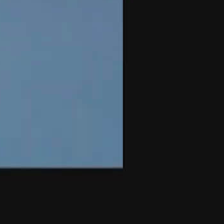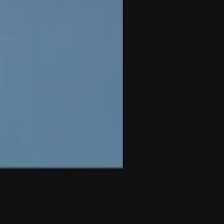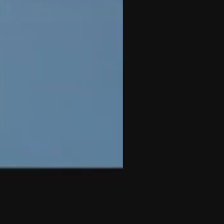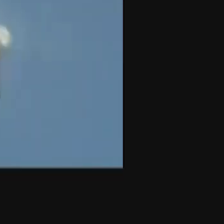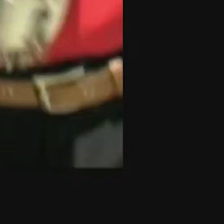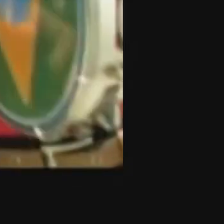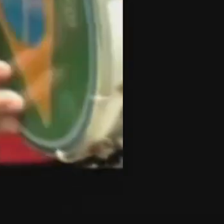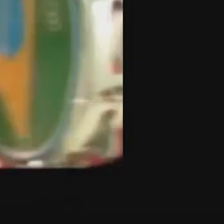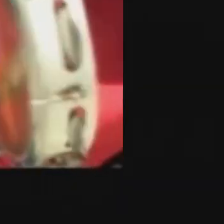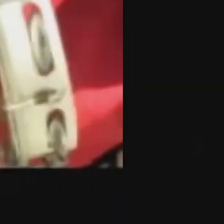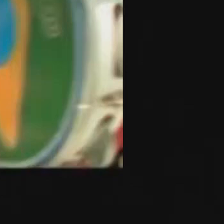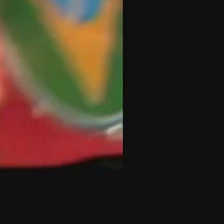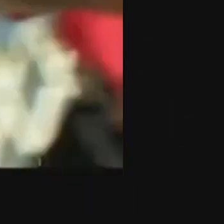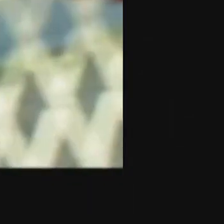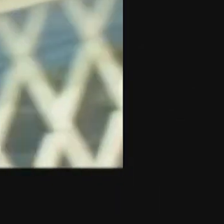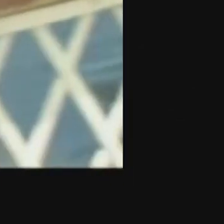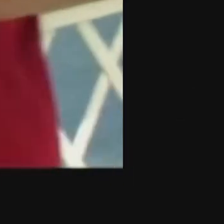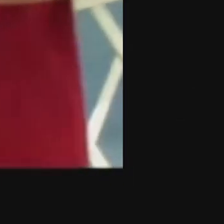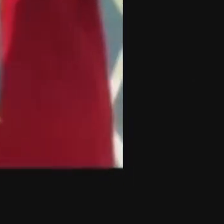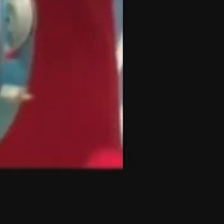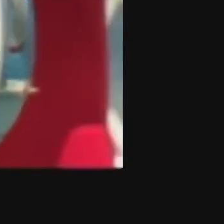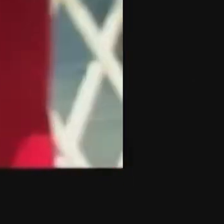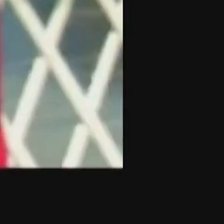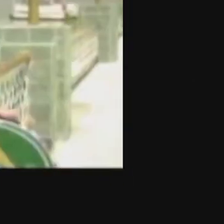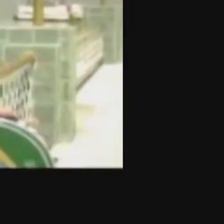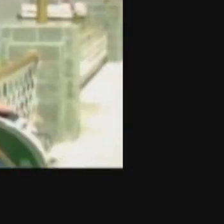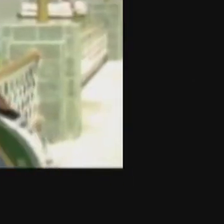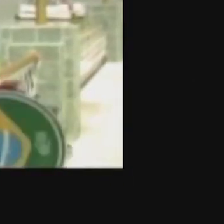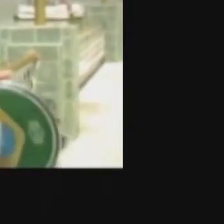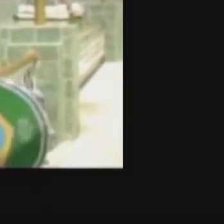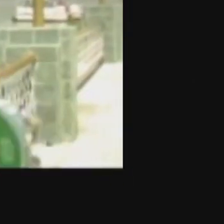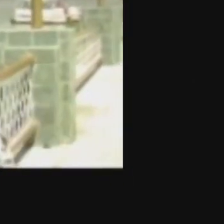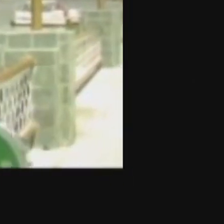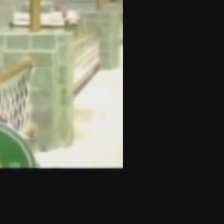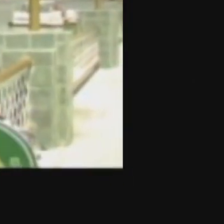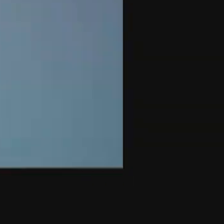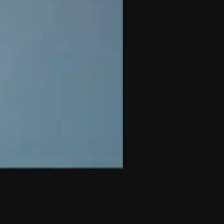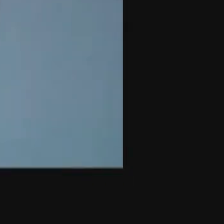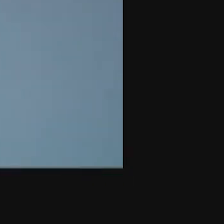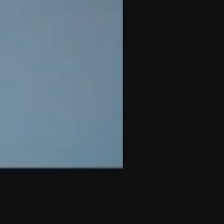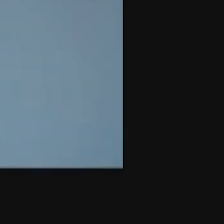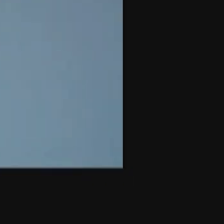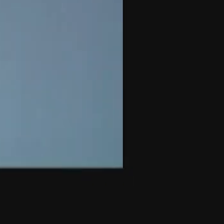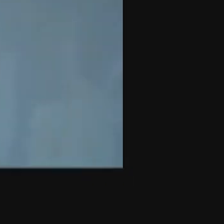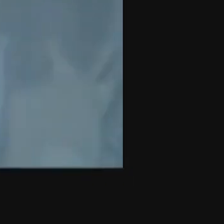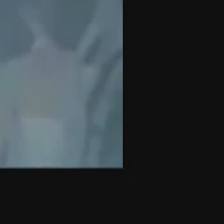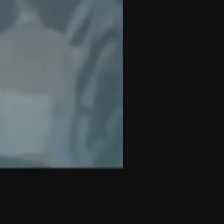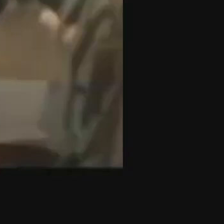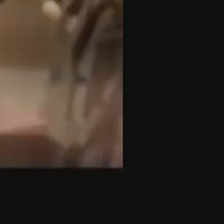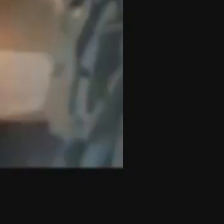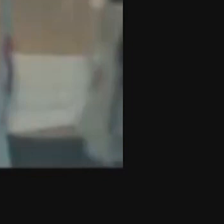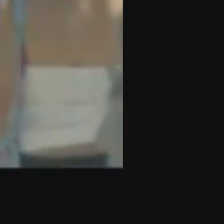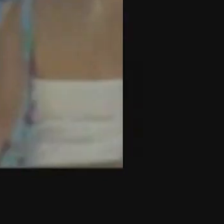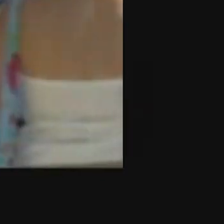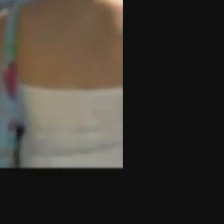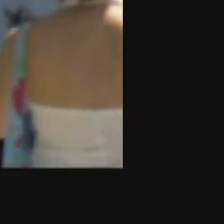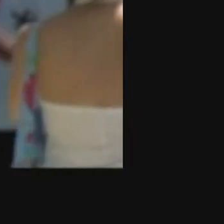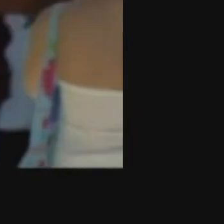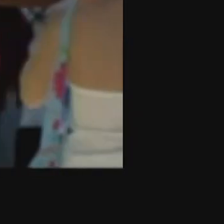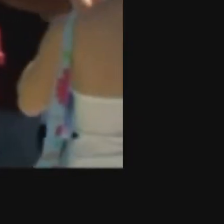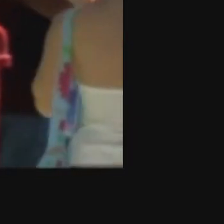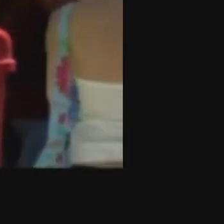tudo é o que parece. Você canta, eu também canto, veja aí se não me esquece. Olha do que acontece no mundo, nem tudo é o que parece. Relembro